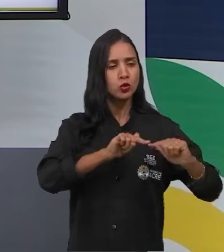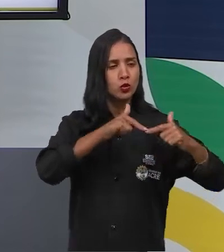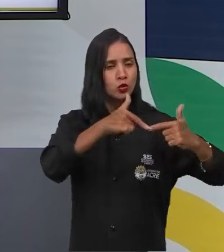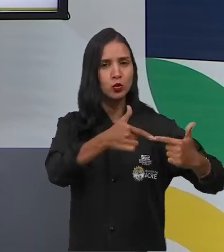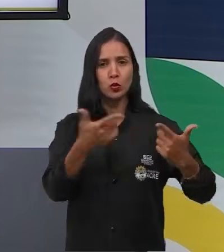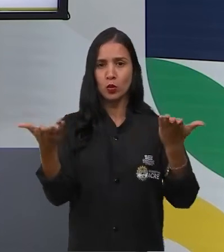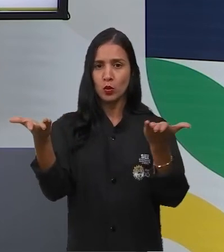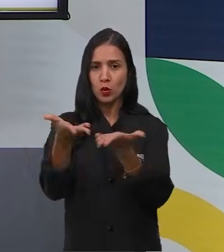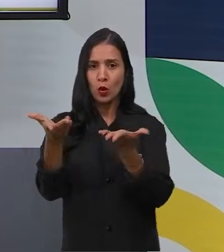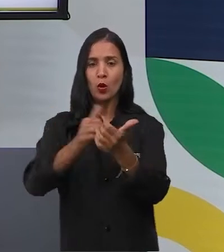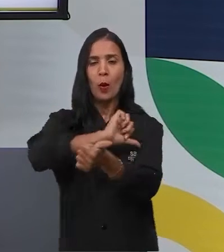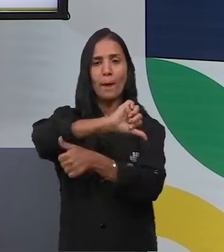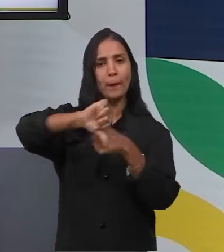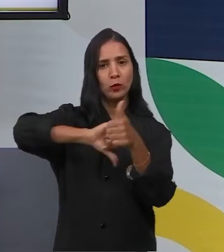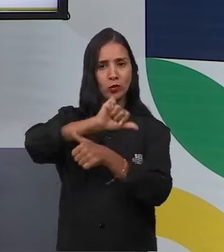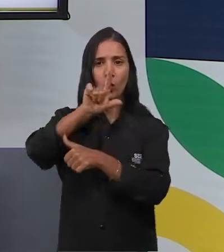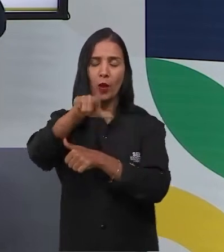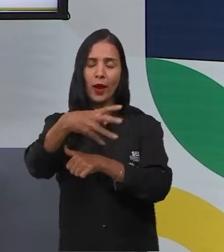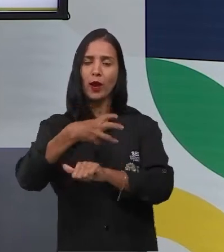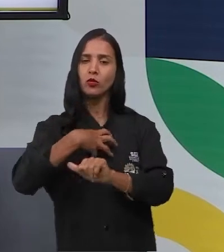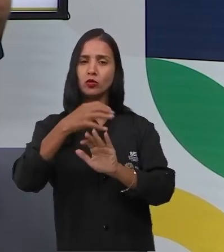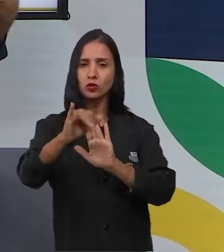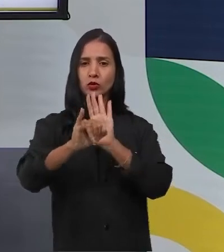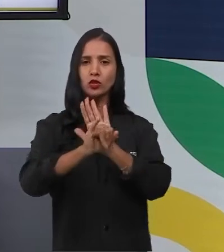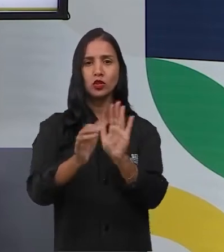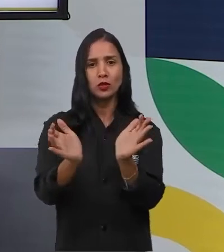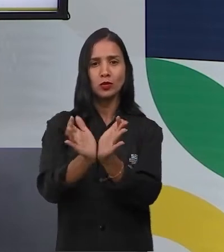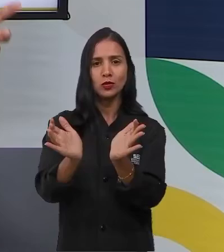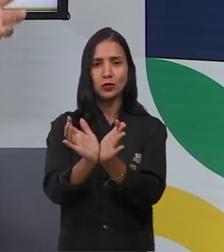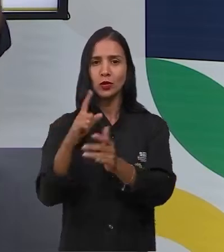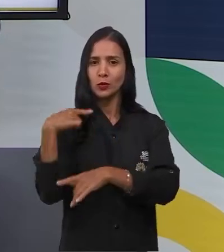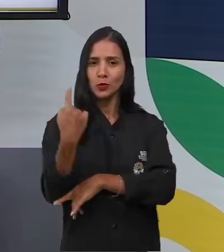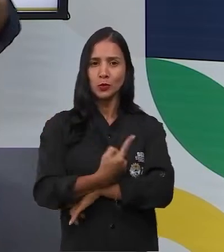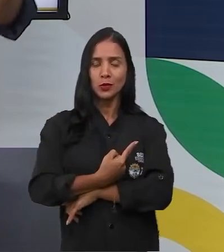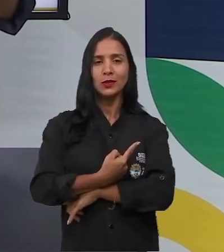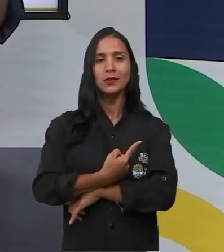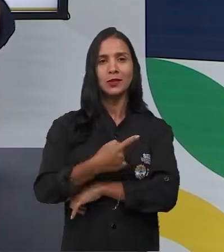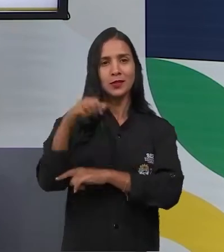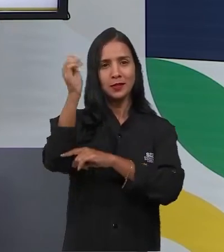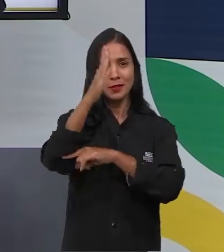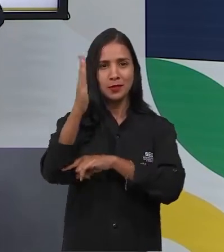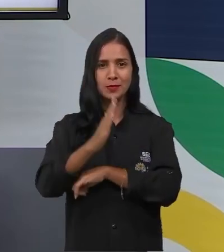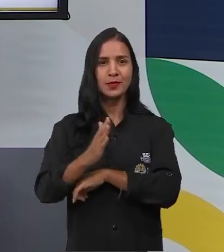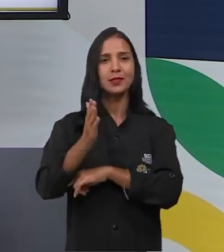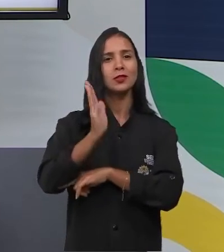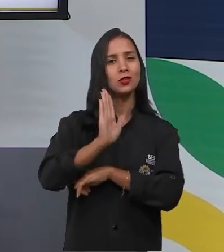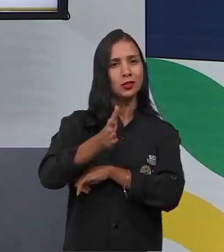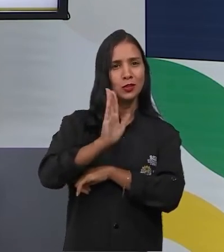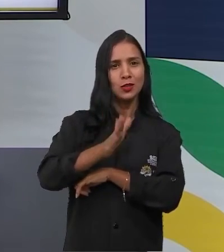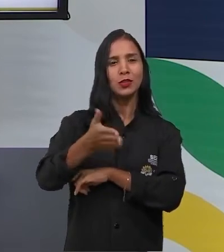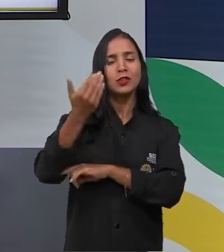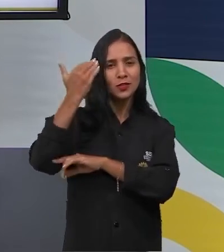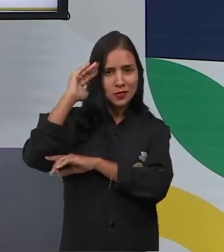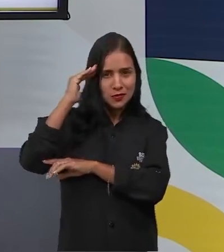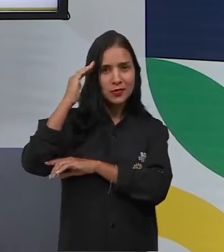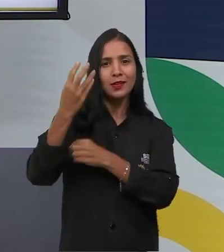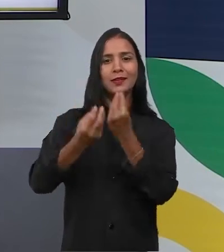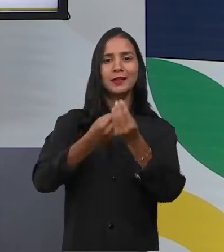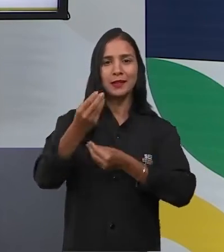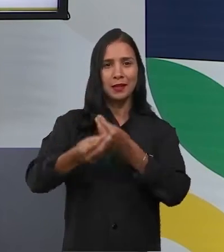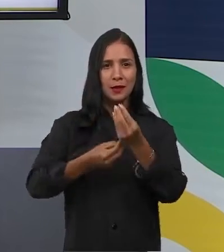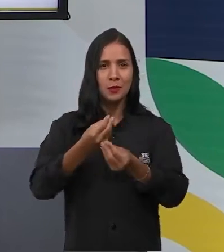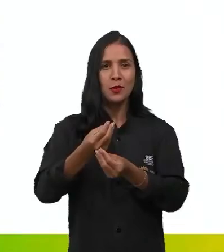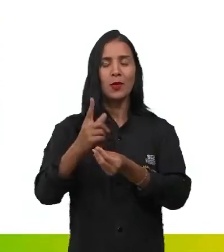reconhecimento identitário da comunidade. E a comunidade somos nós, acolhidos, compreendidos como pertencentes. Tudo